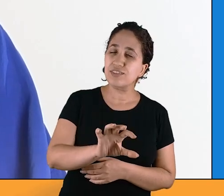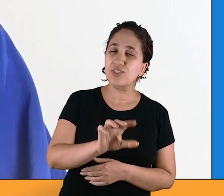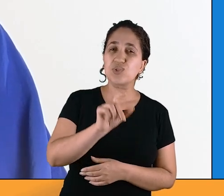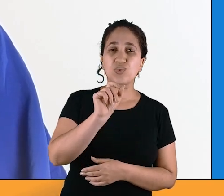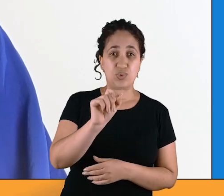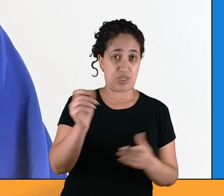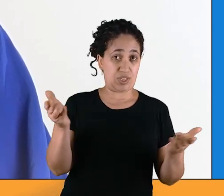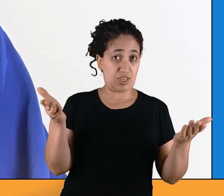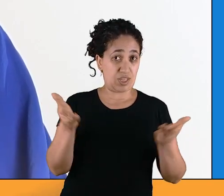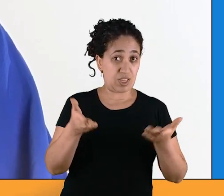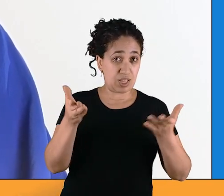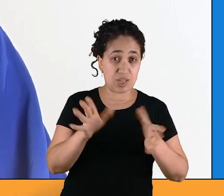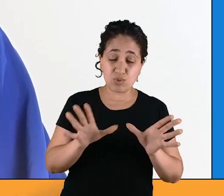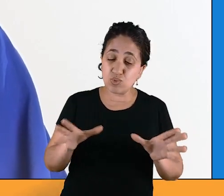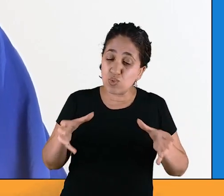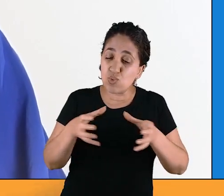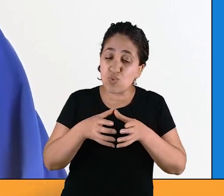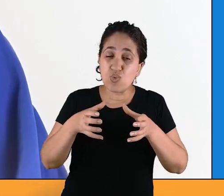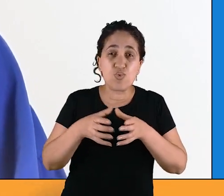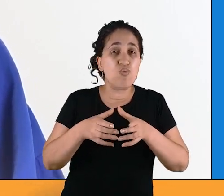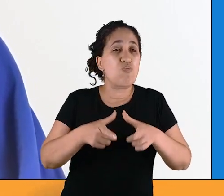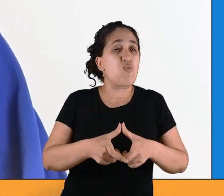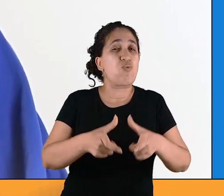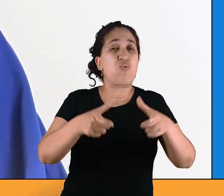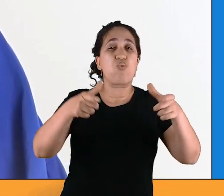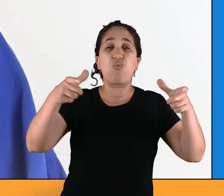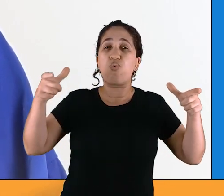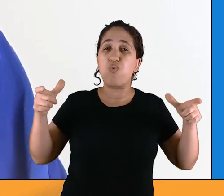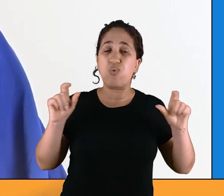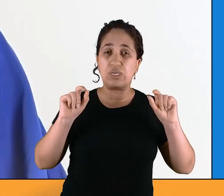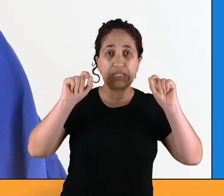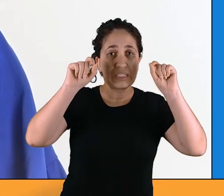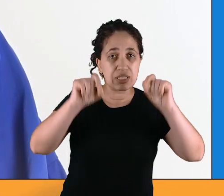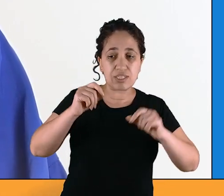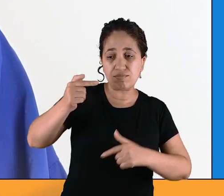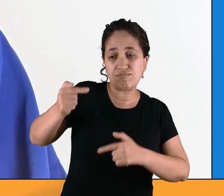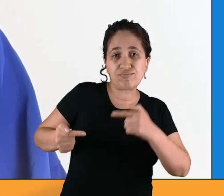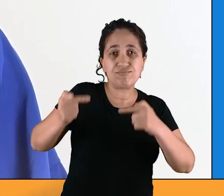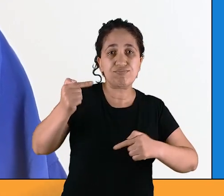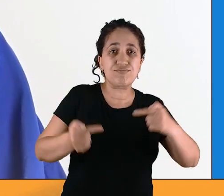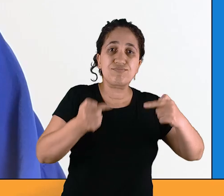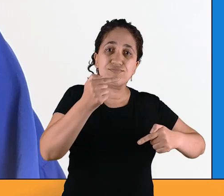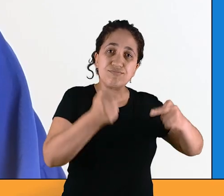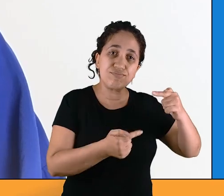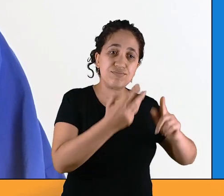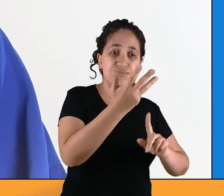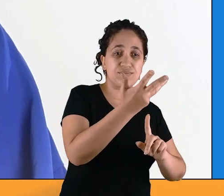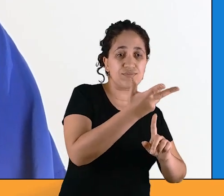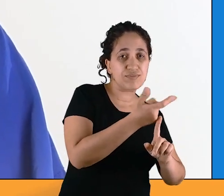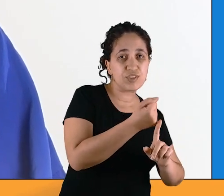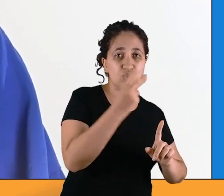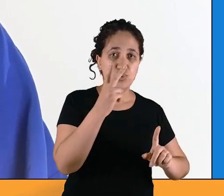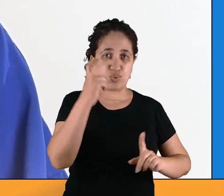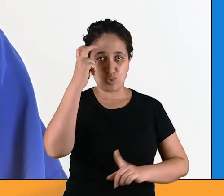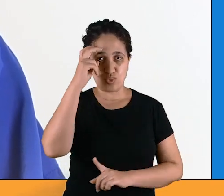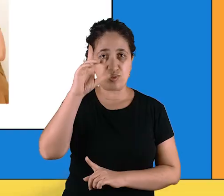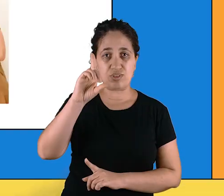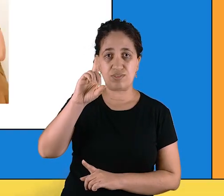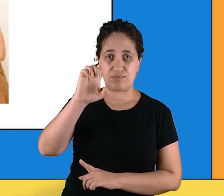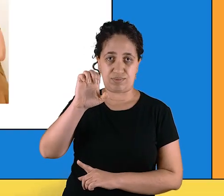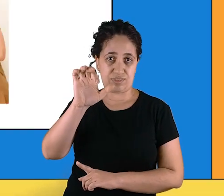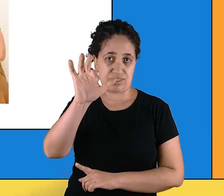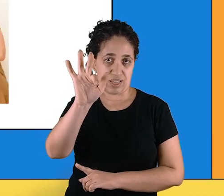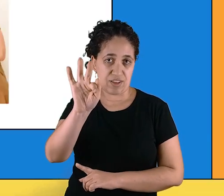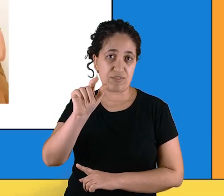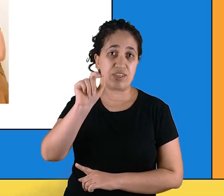sentido a gente tem hoje um grupo muito grande que tem também, né, debatido a arte e a cultura DEF,